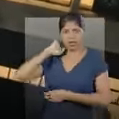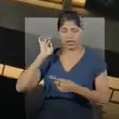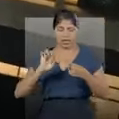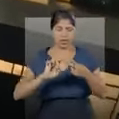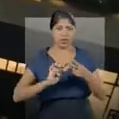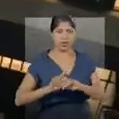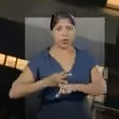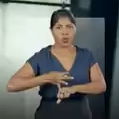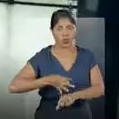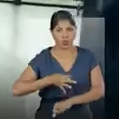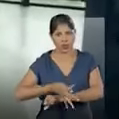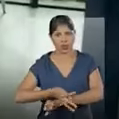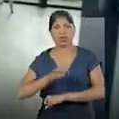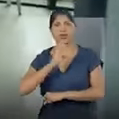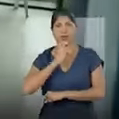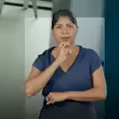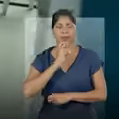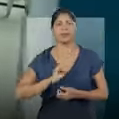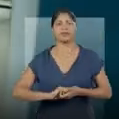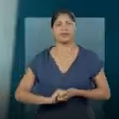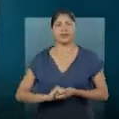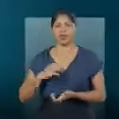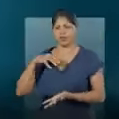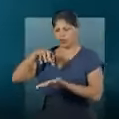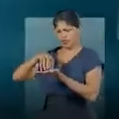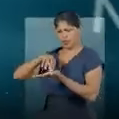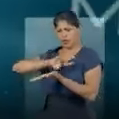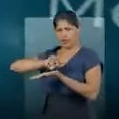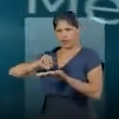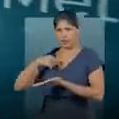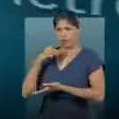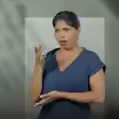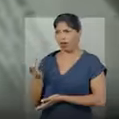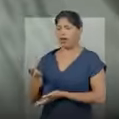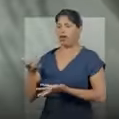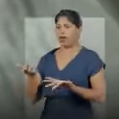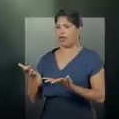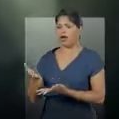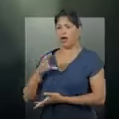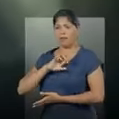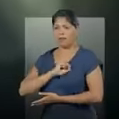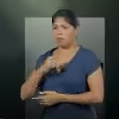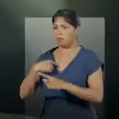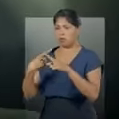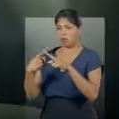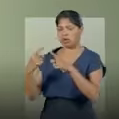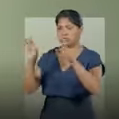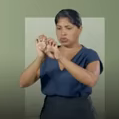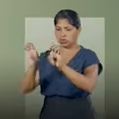em Capanema. Eu vi a policlínica e fiquei admirada, né? Com a estrutura, o